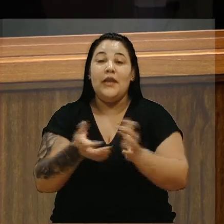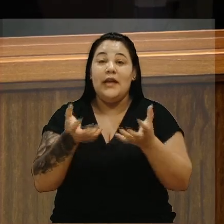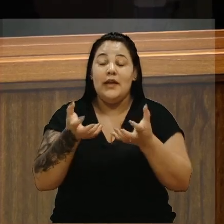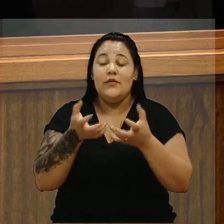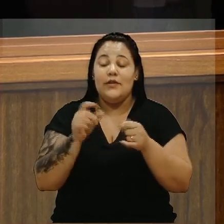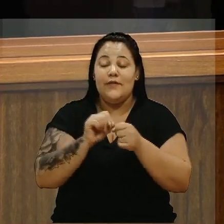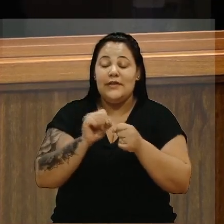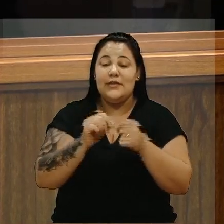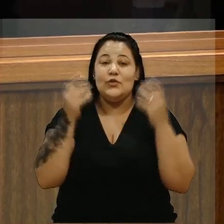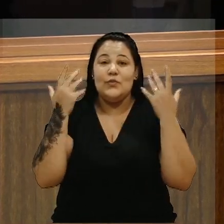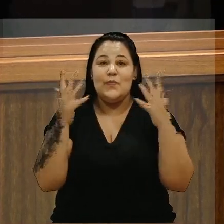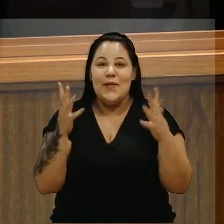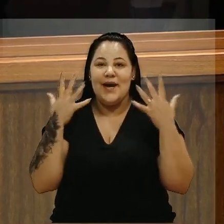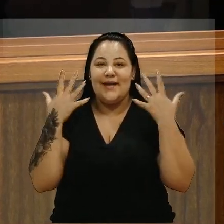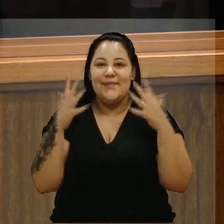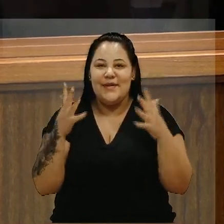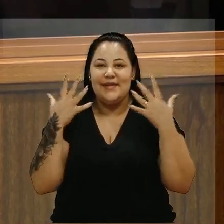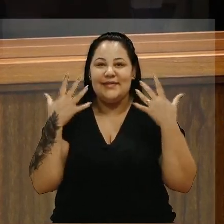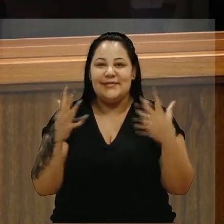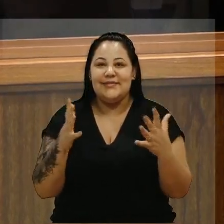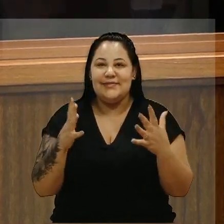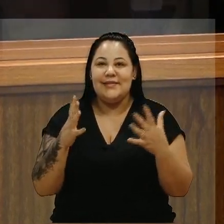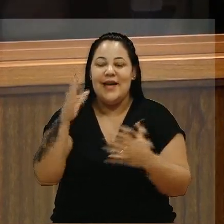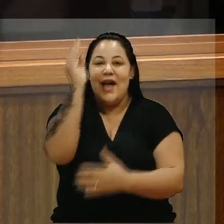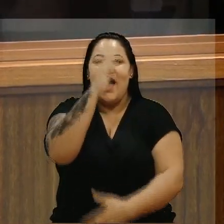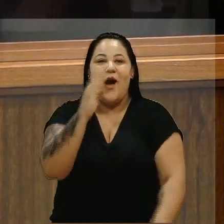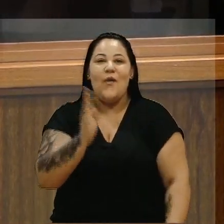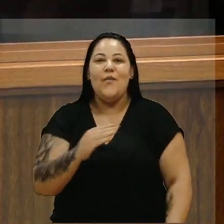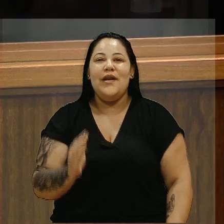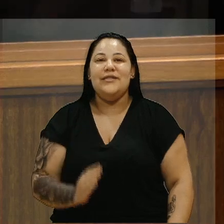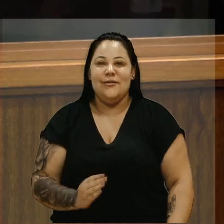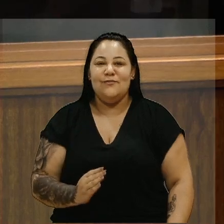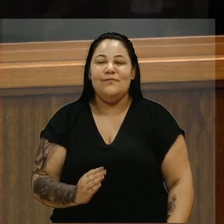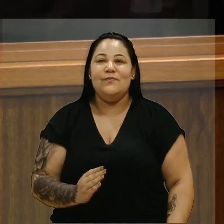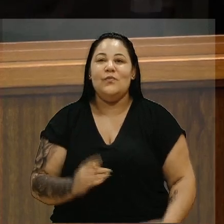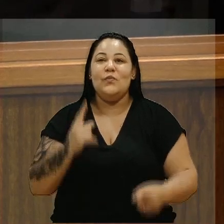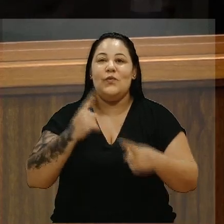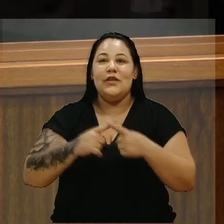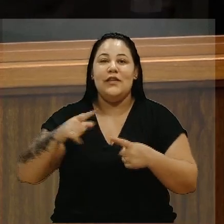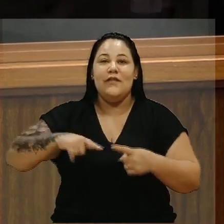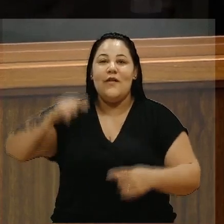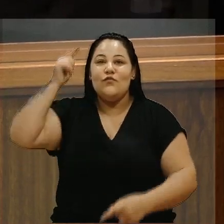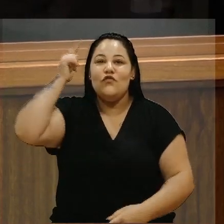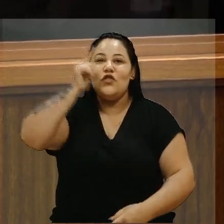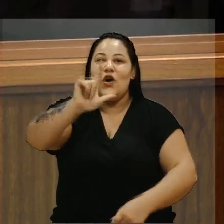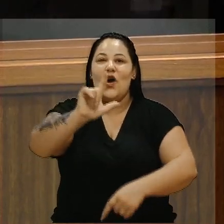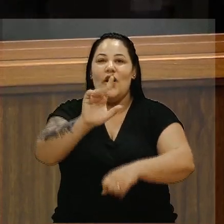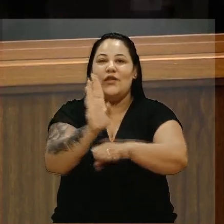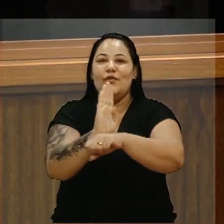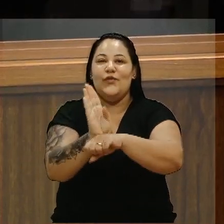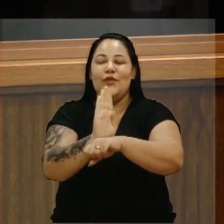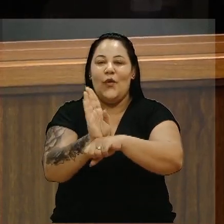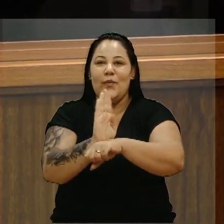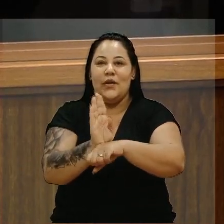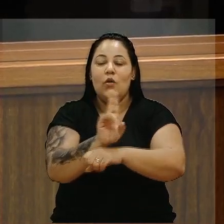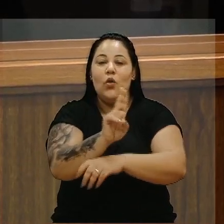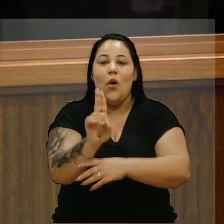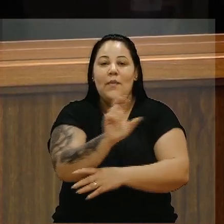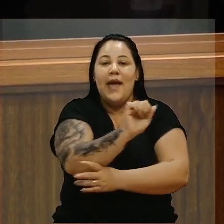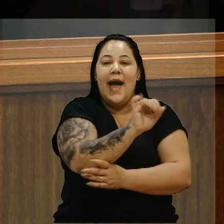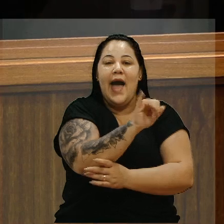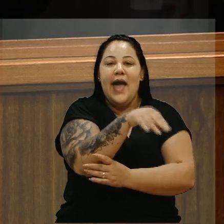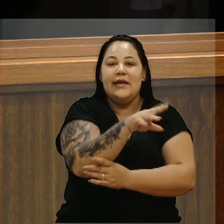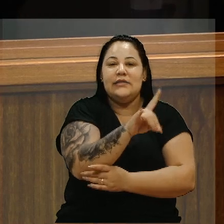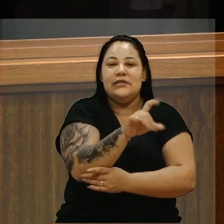de louvor ao Brasil, né, pela vitória do filme Ainda Estou Aqui, como o